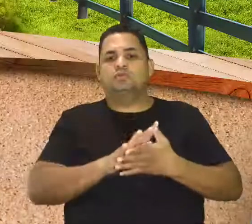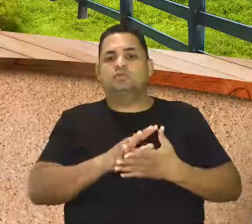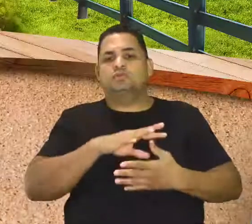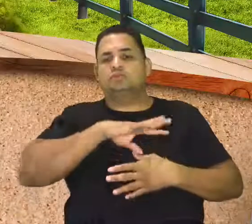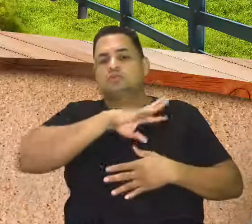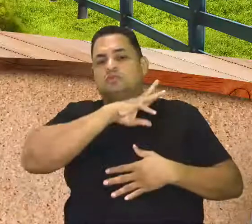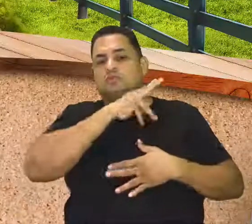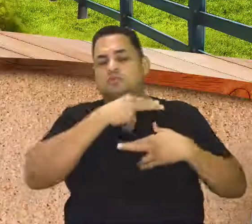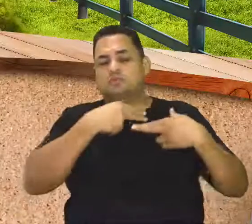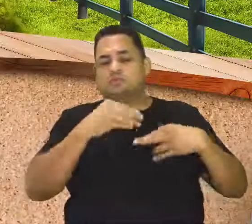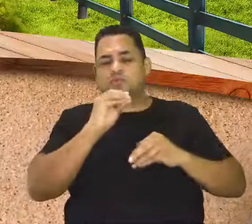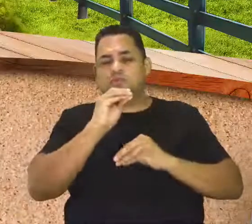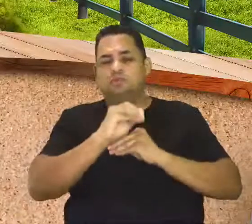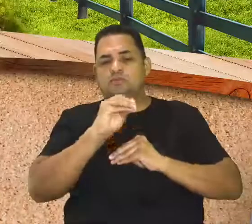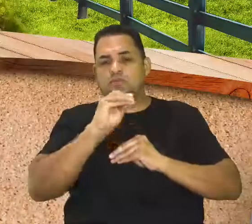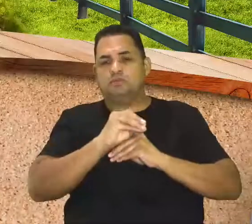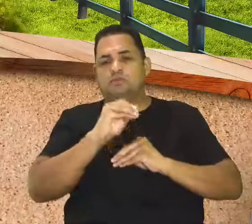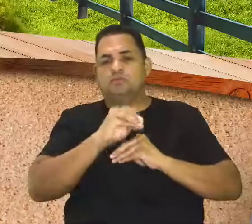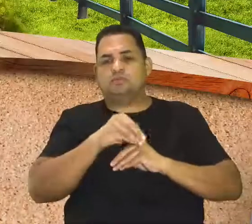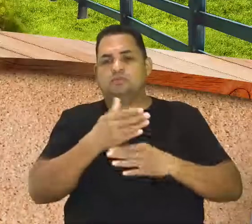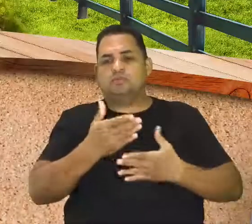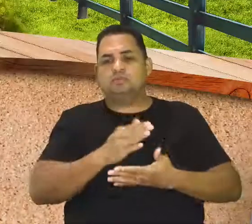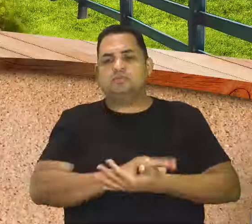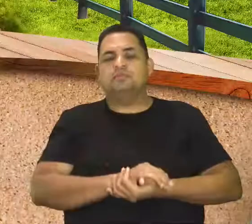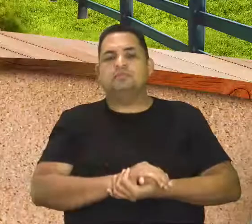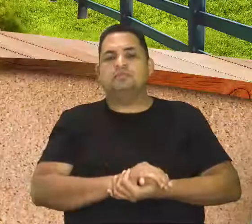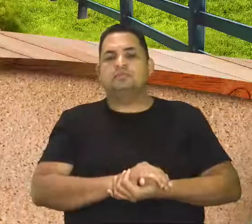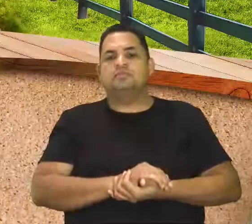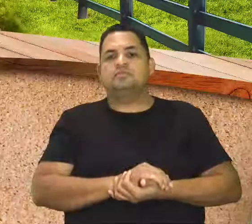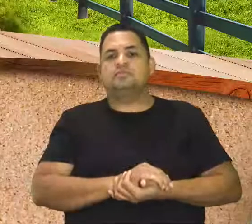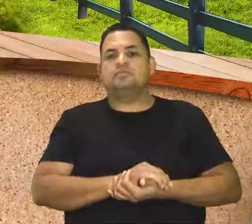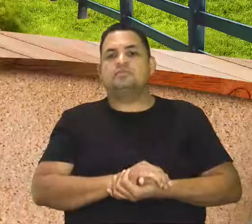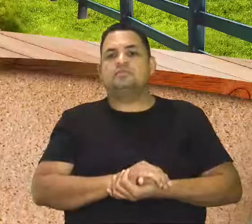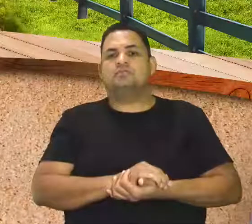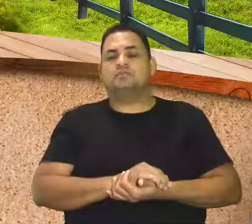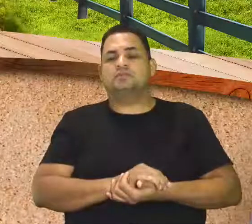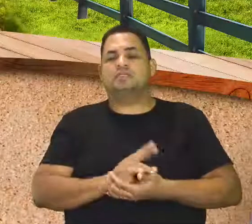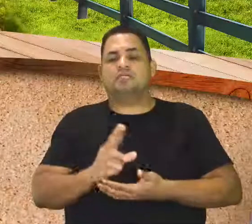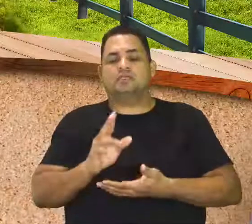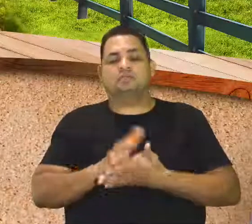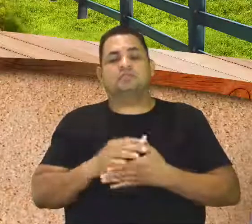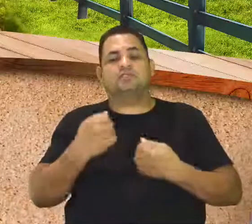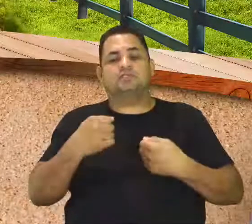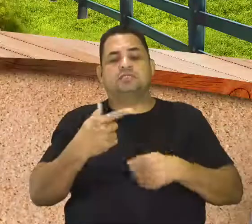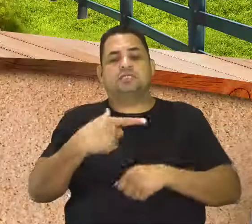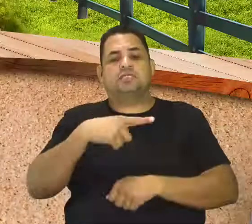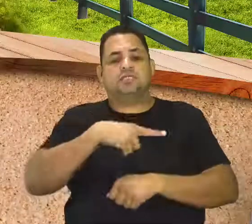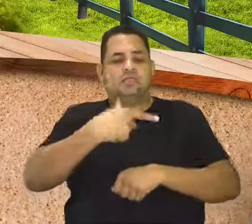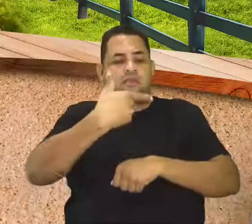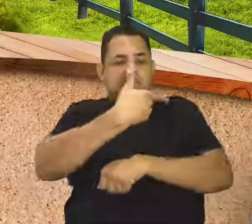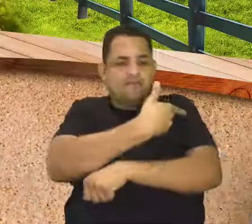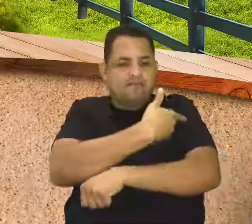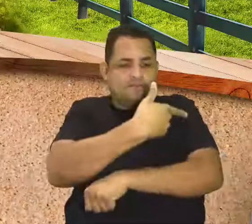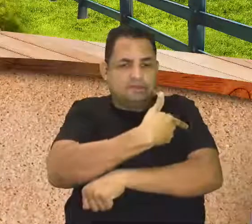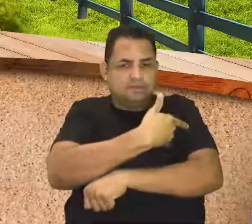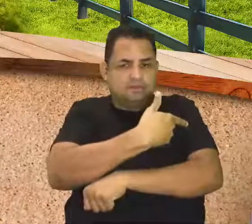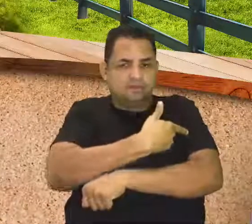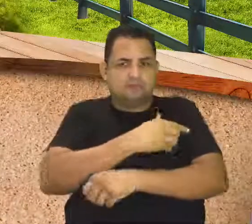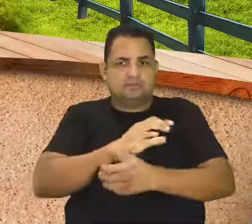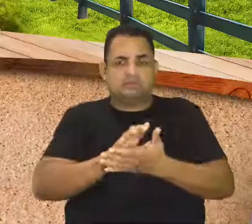são animais que tomam vacinas, animais que têm